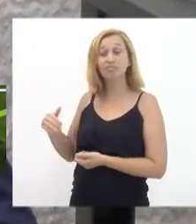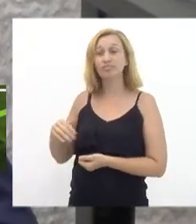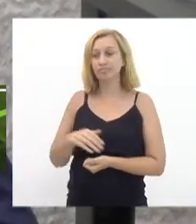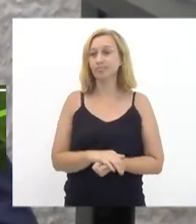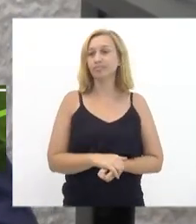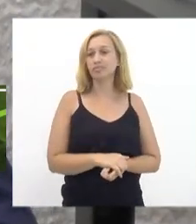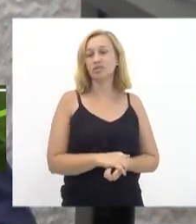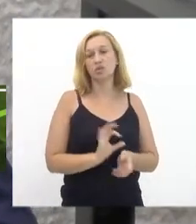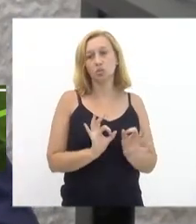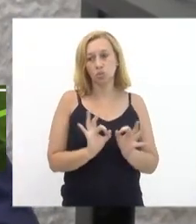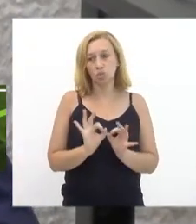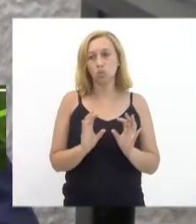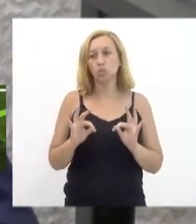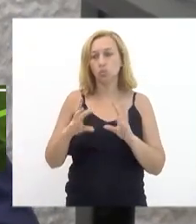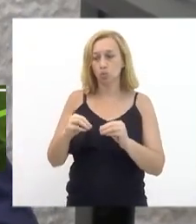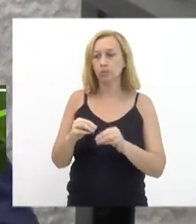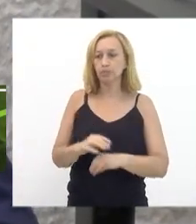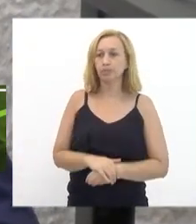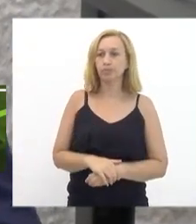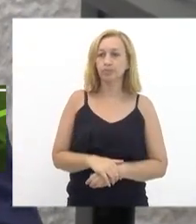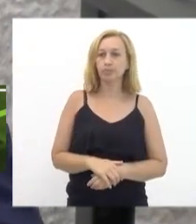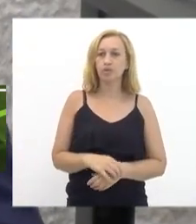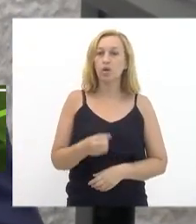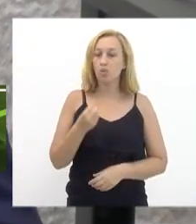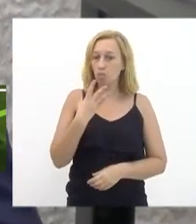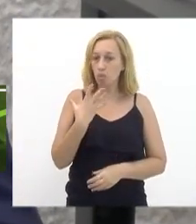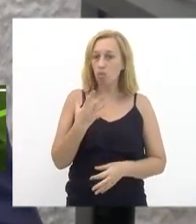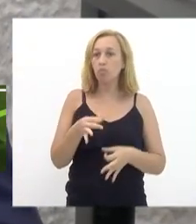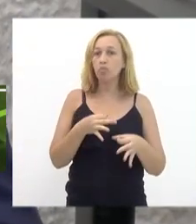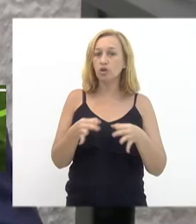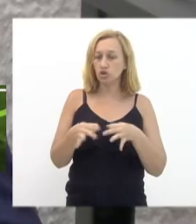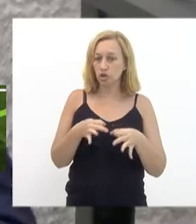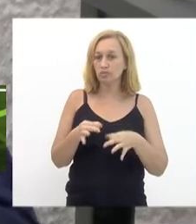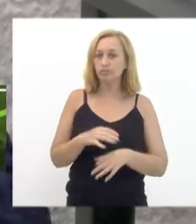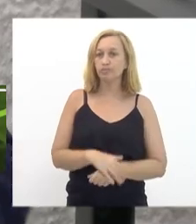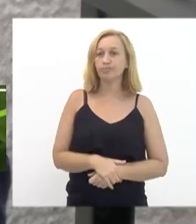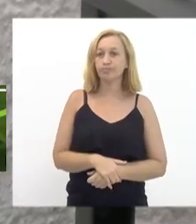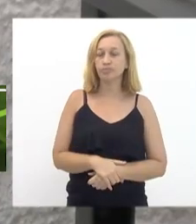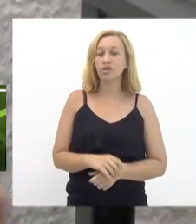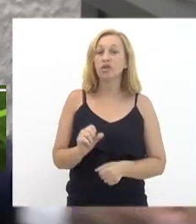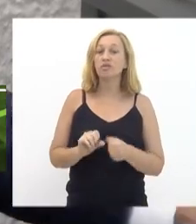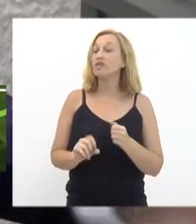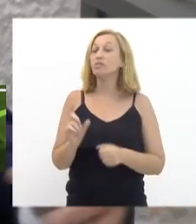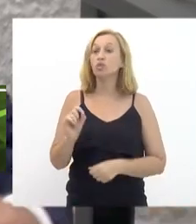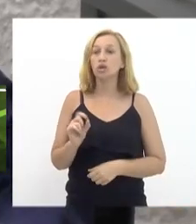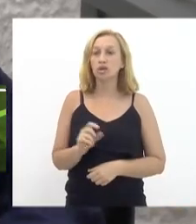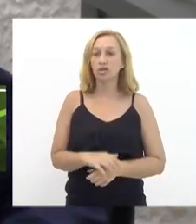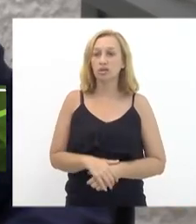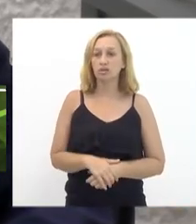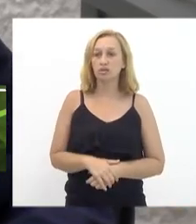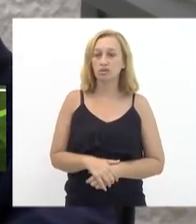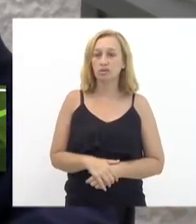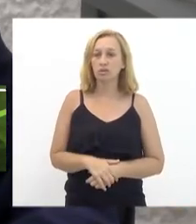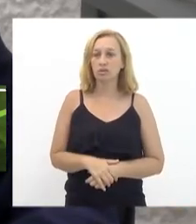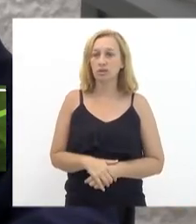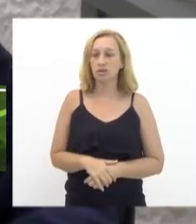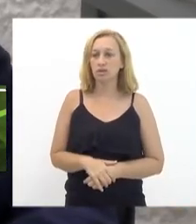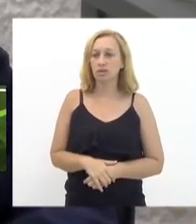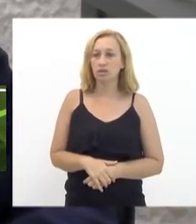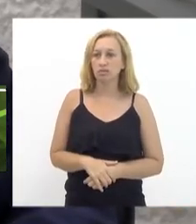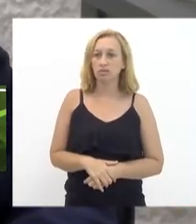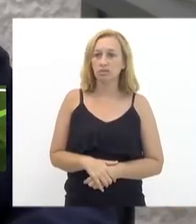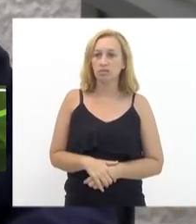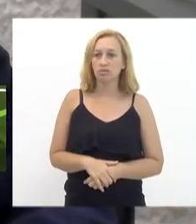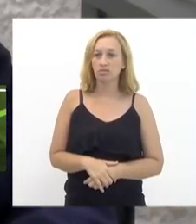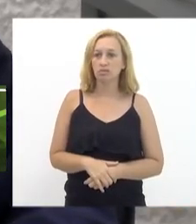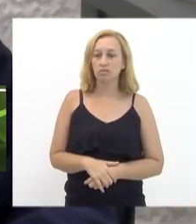que coordenou um belo de um projeto tão que que nós fizemos com isso não dá para fazer é